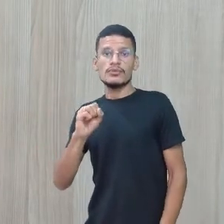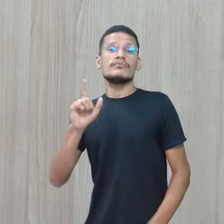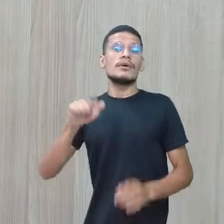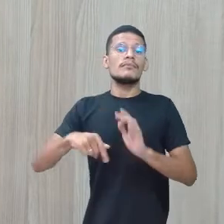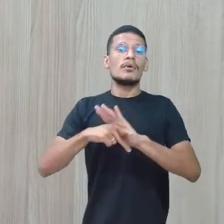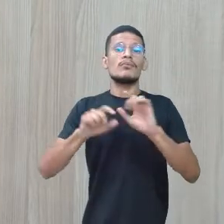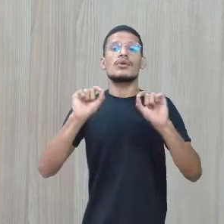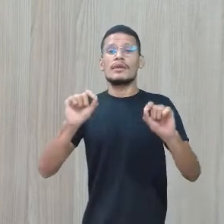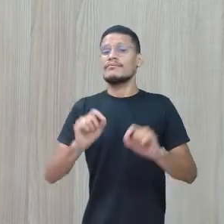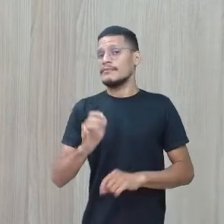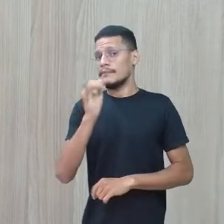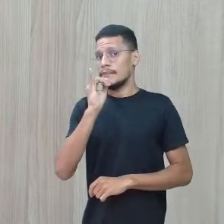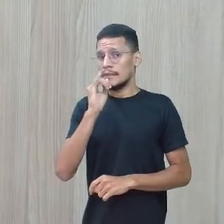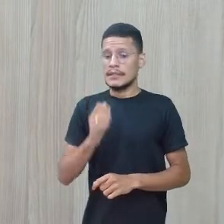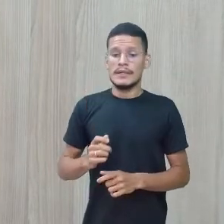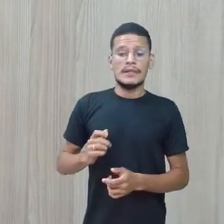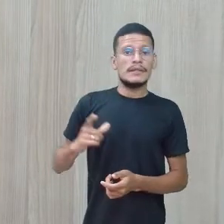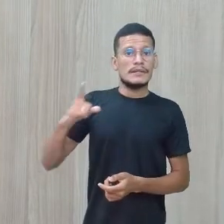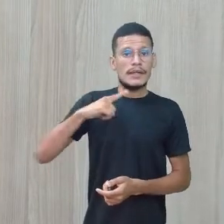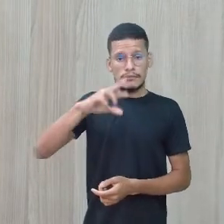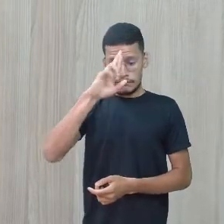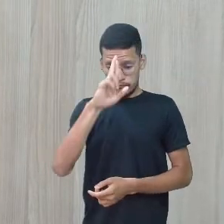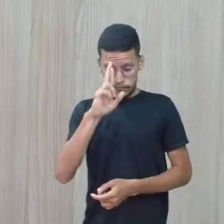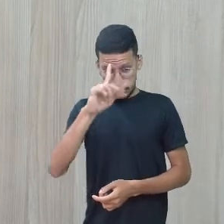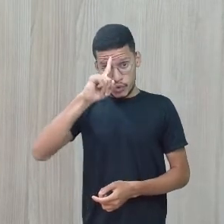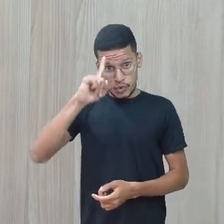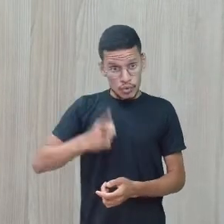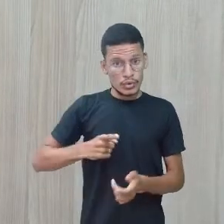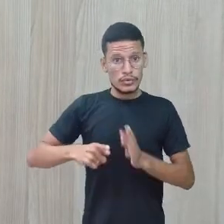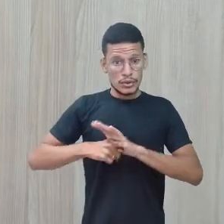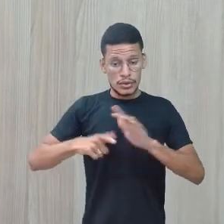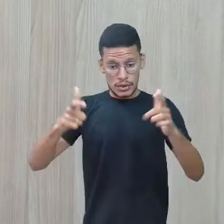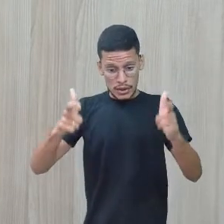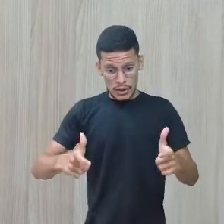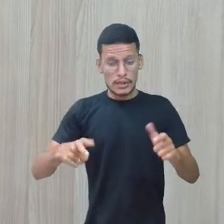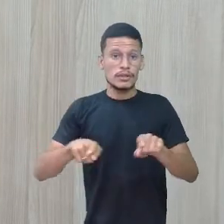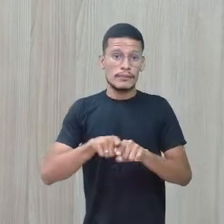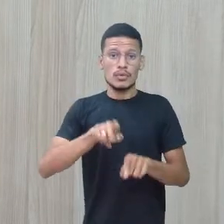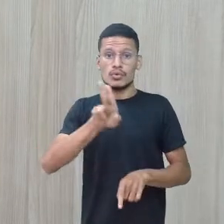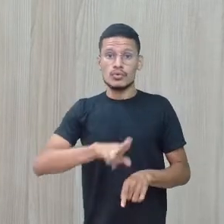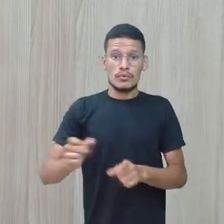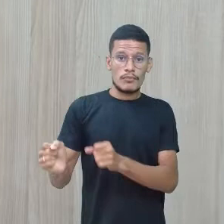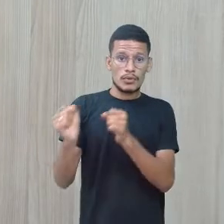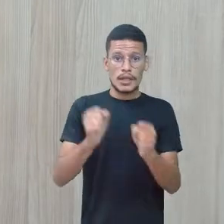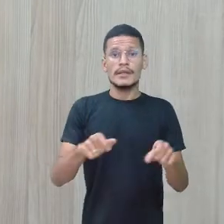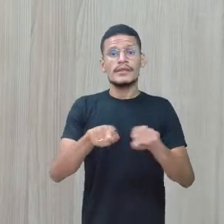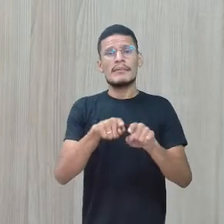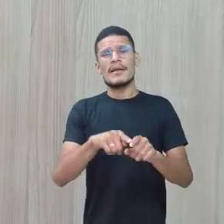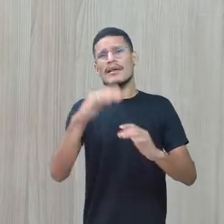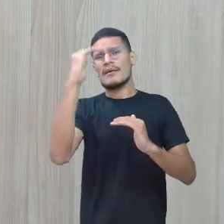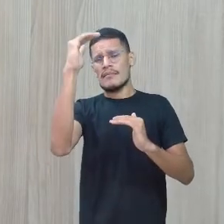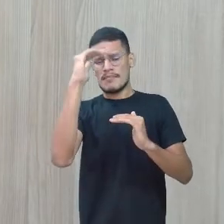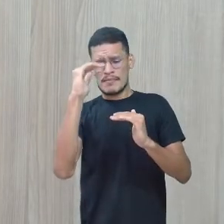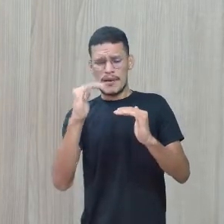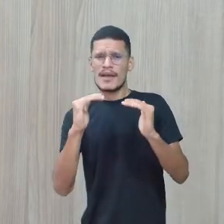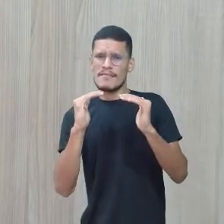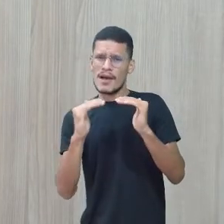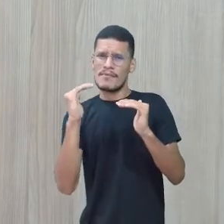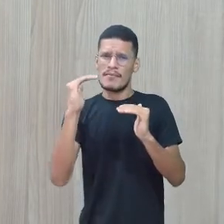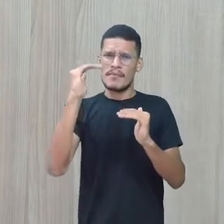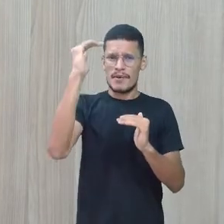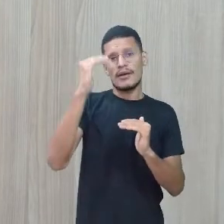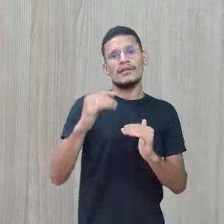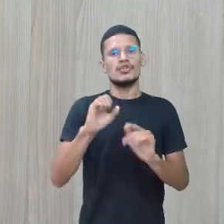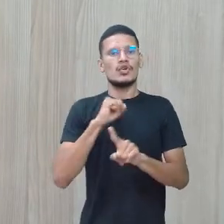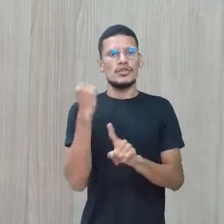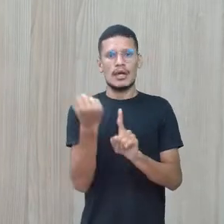terra, né, o uso desse poder por parte desses senhores e, claro, tudo isso uma hierarquia social e alicerçado,